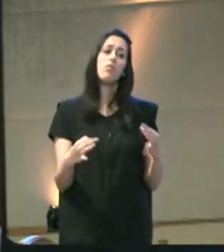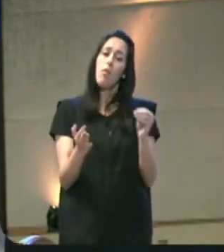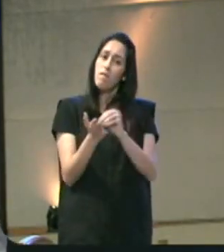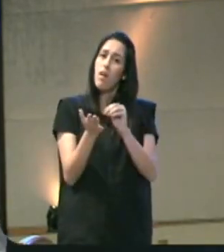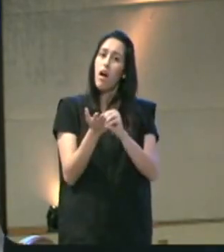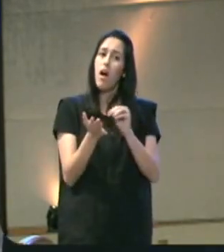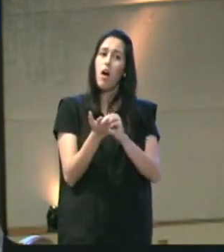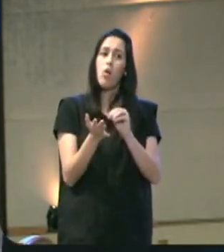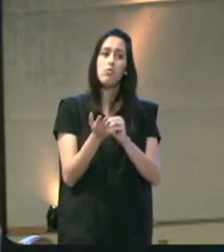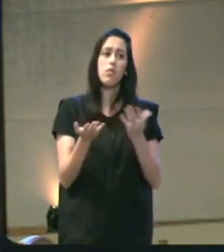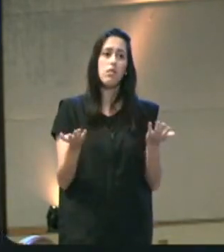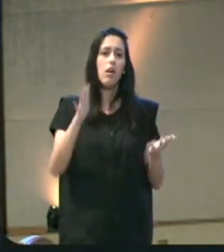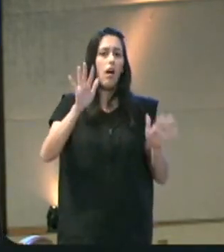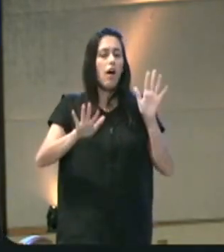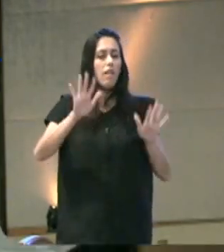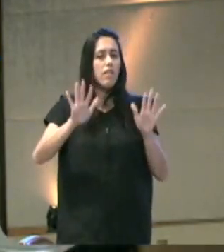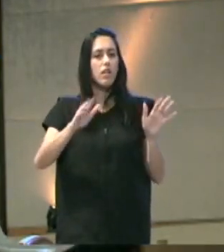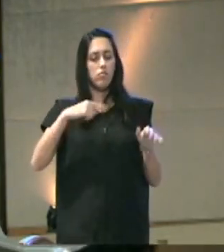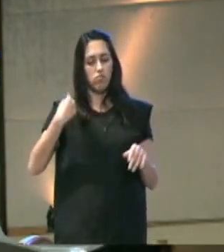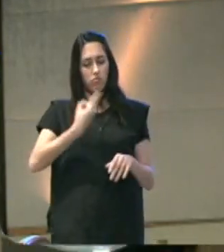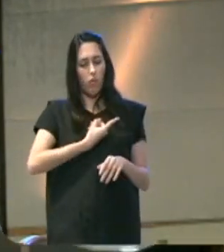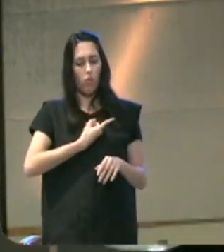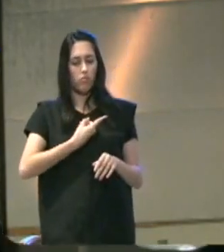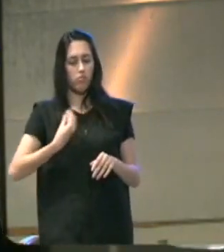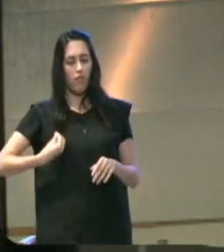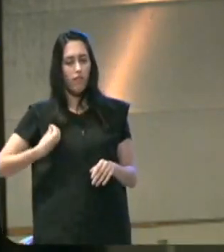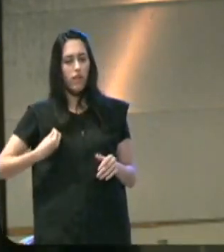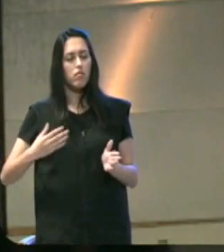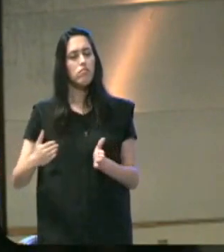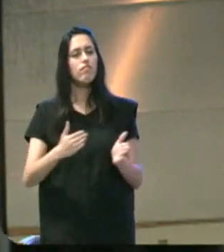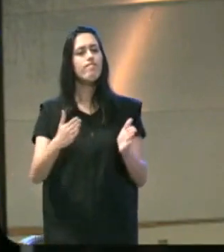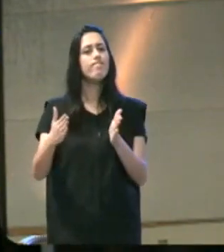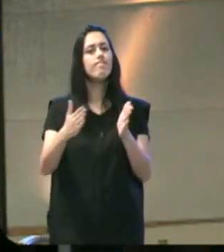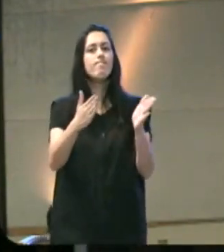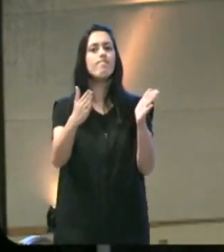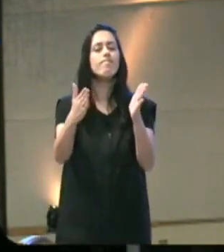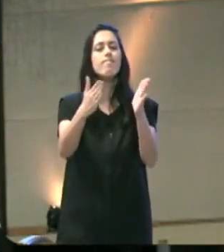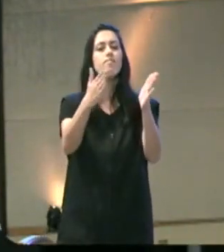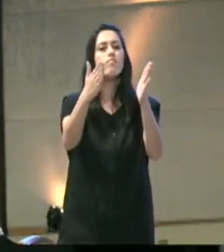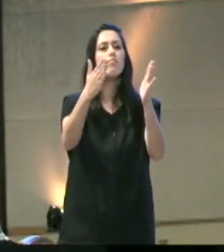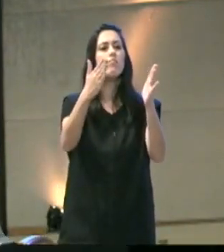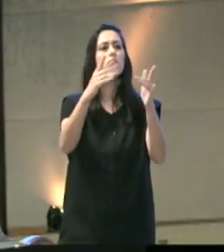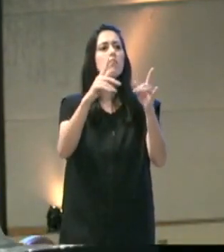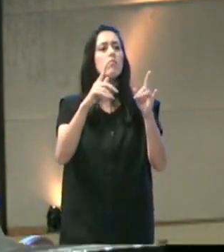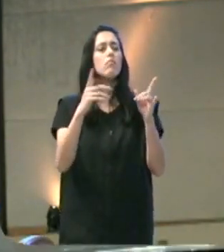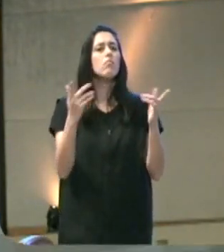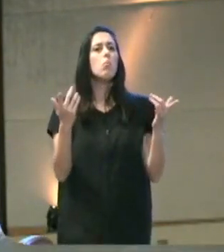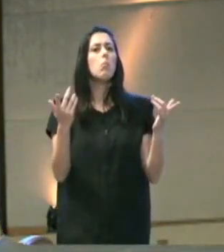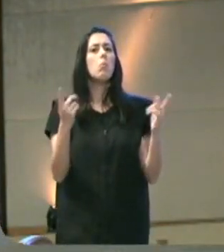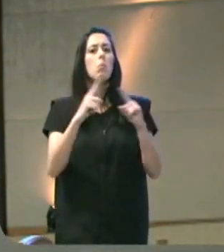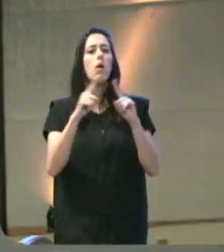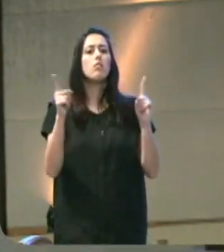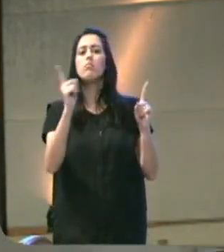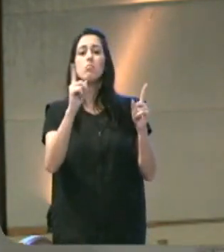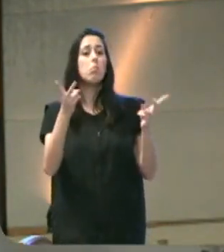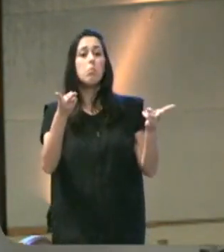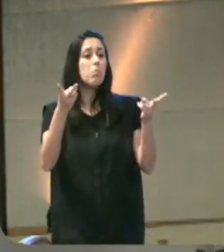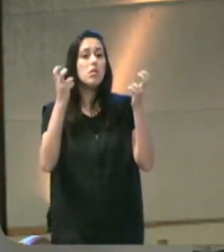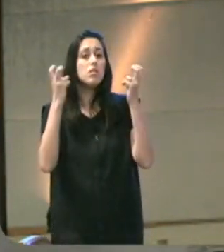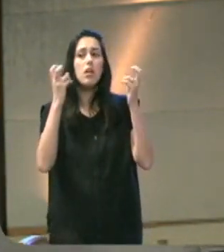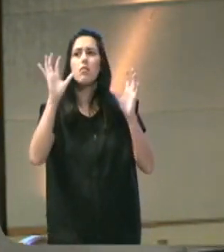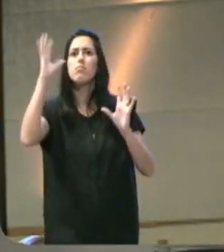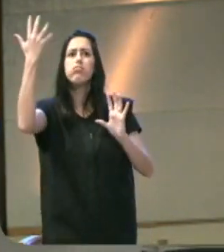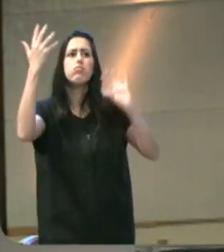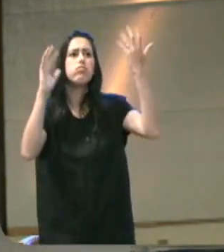nós estamos trilhando caminhos assim e não estamos percebendo o que está acontecendo